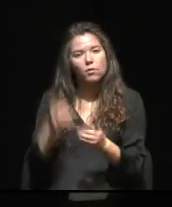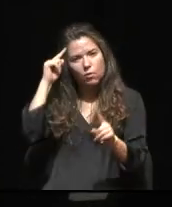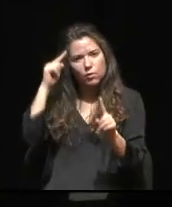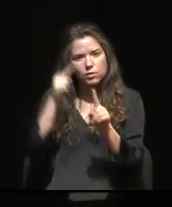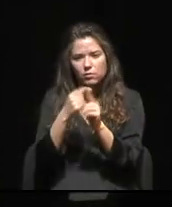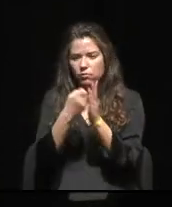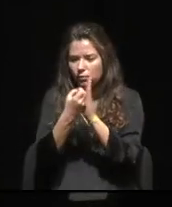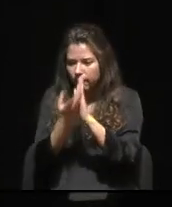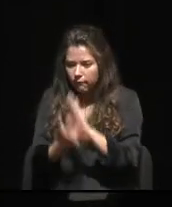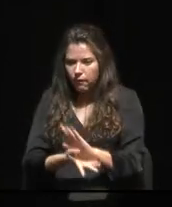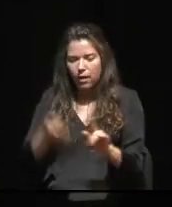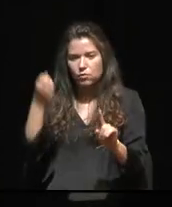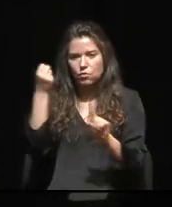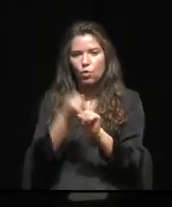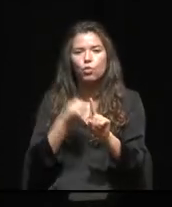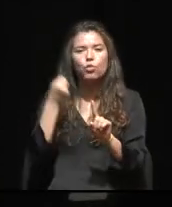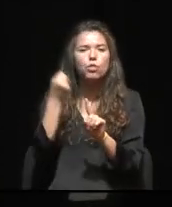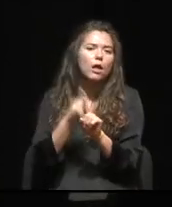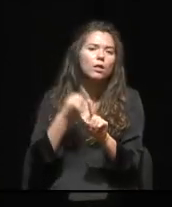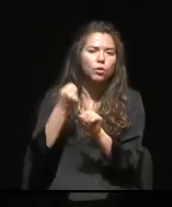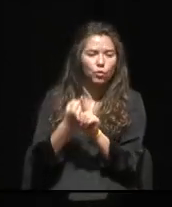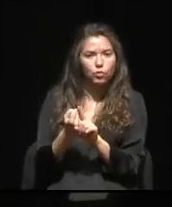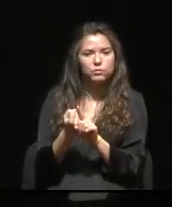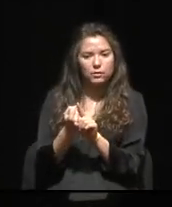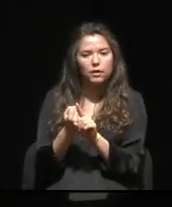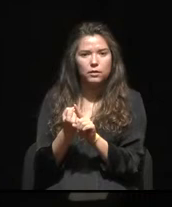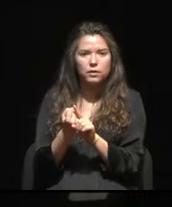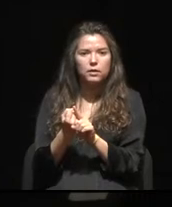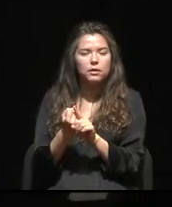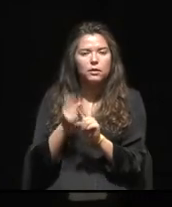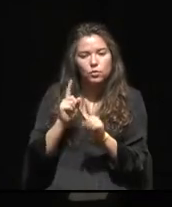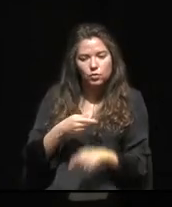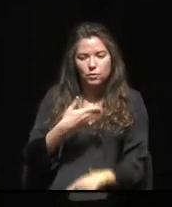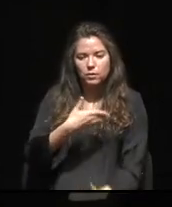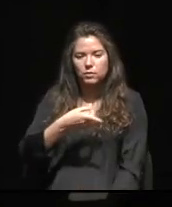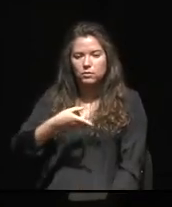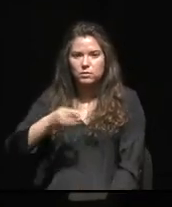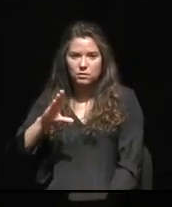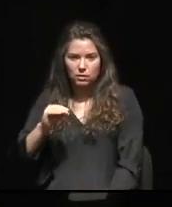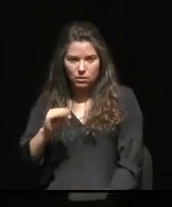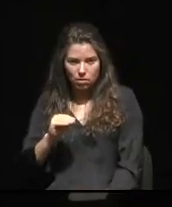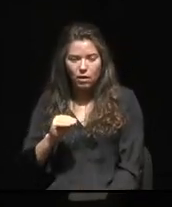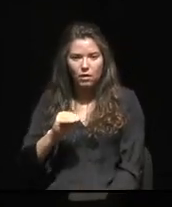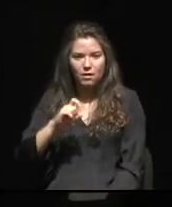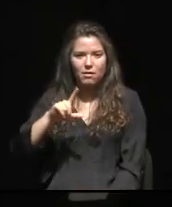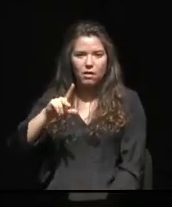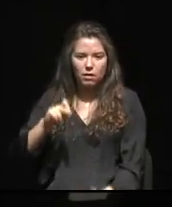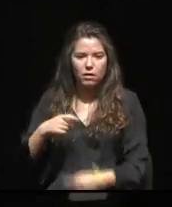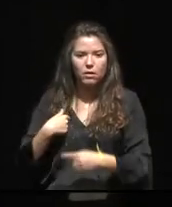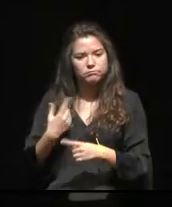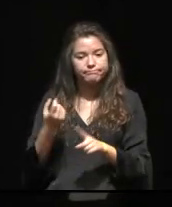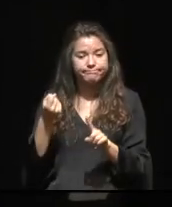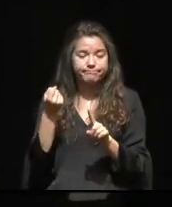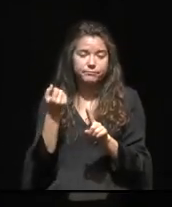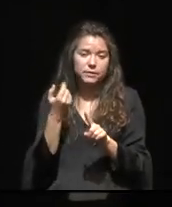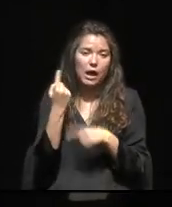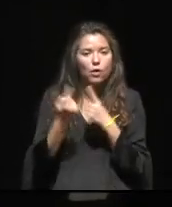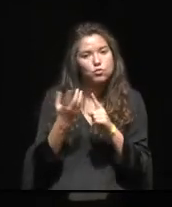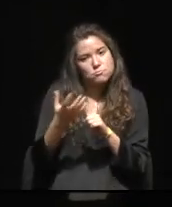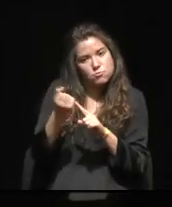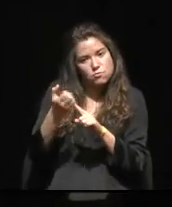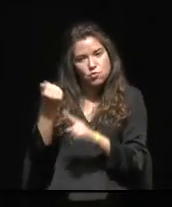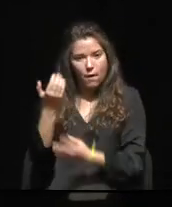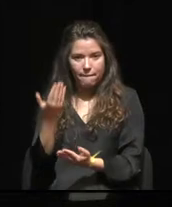objetivos da luta que da luta que Clara ziting anunciou em 1910 ainda estão por conquistar em várias